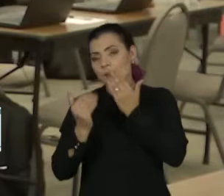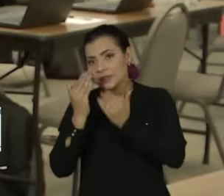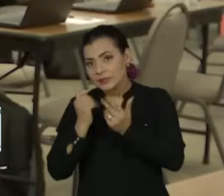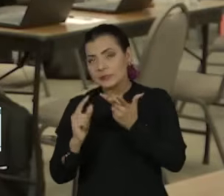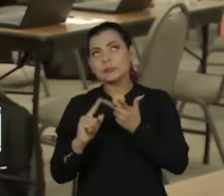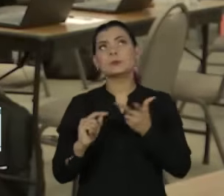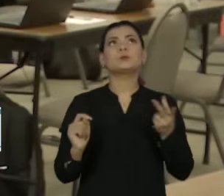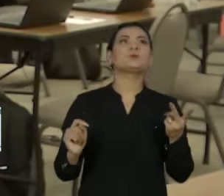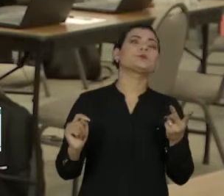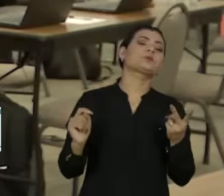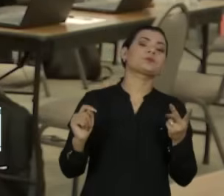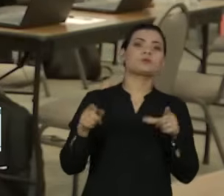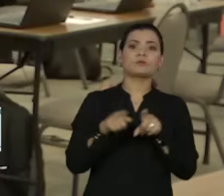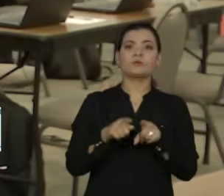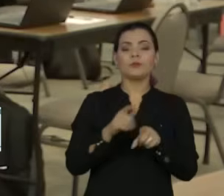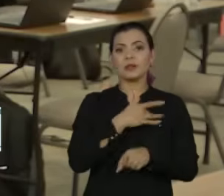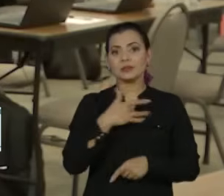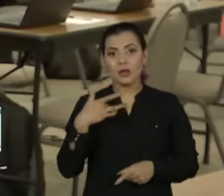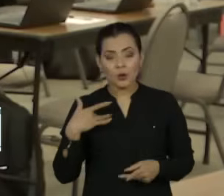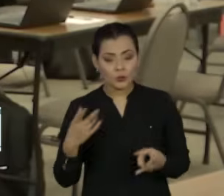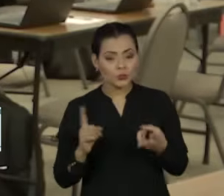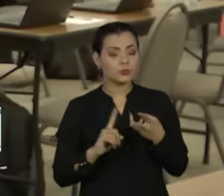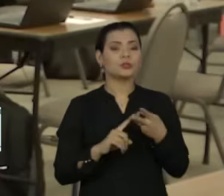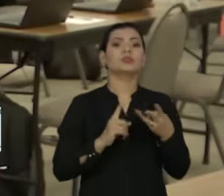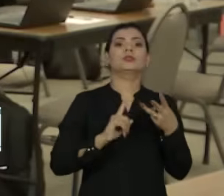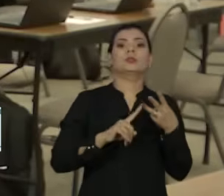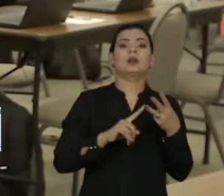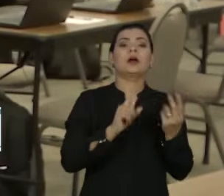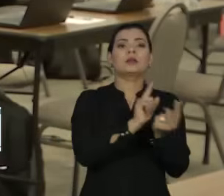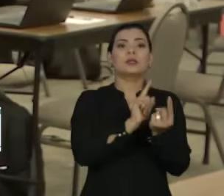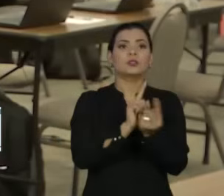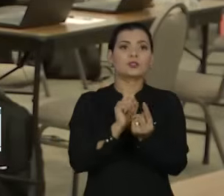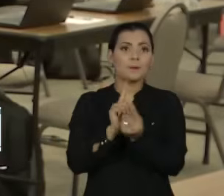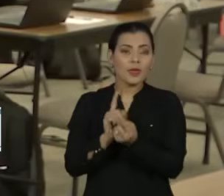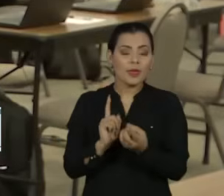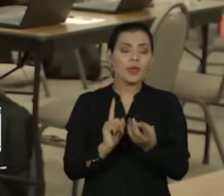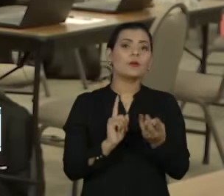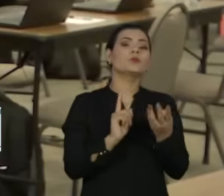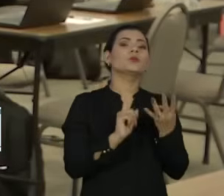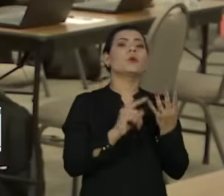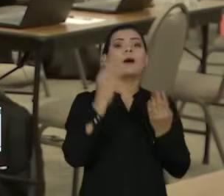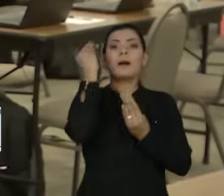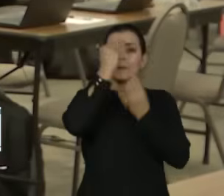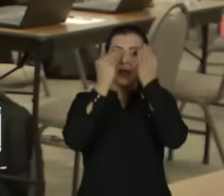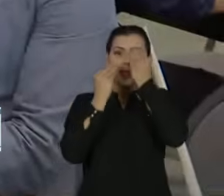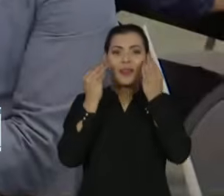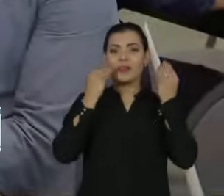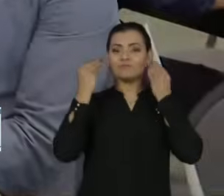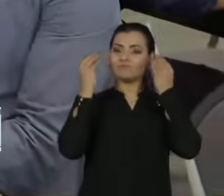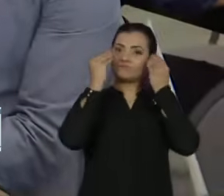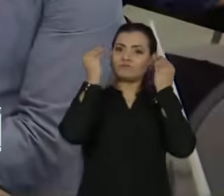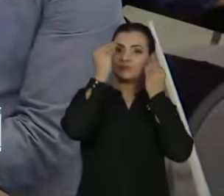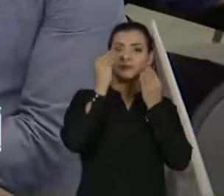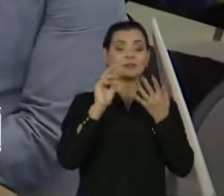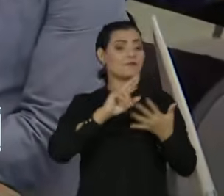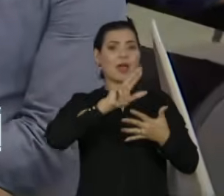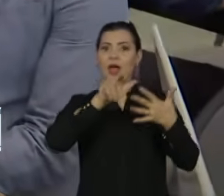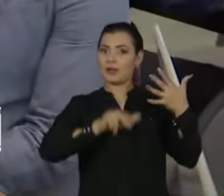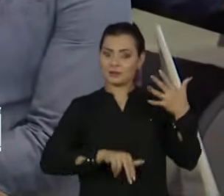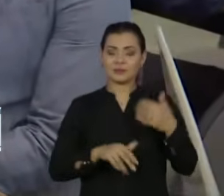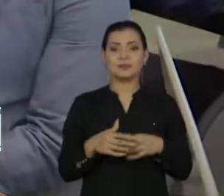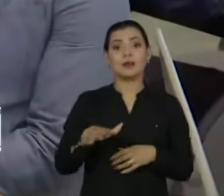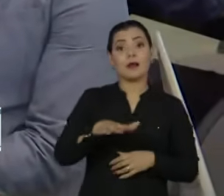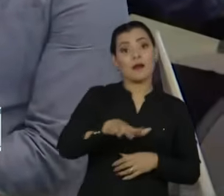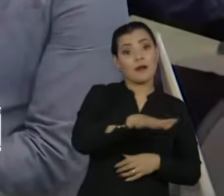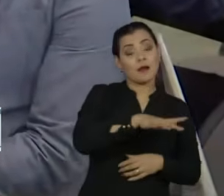Alimentação, franquias de saúde, negócios e serviços, beleza estética. As reuniões para a apresentação